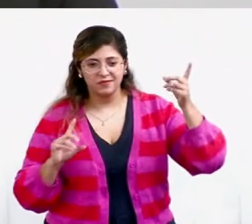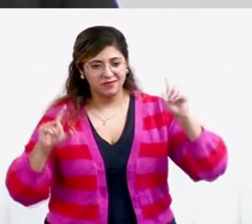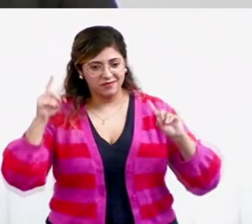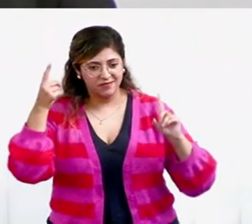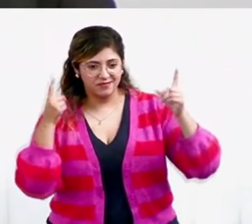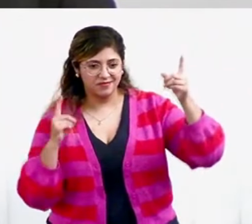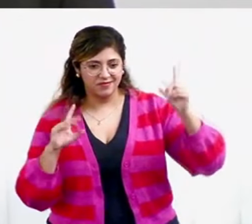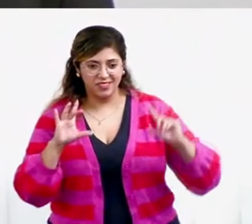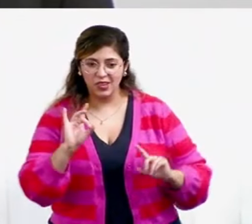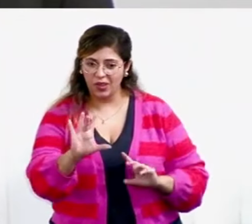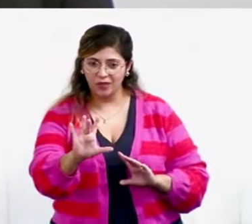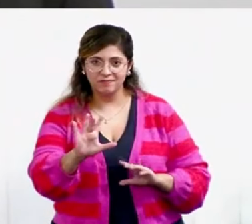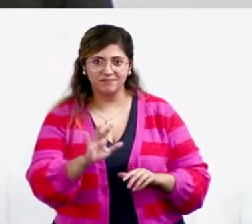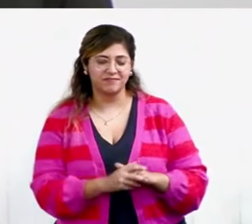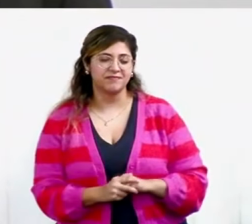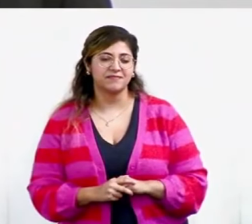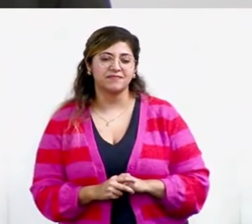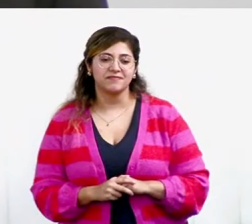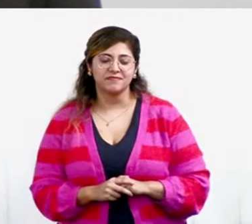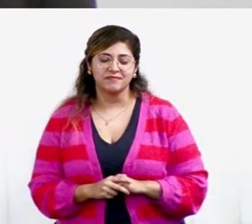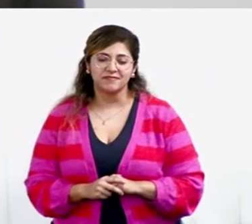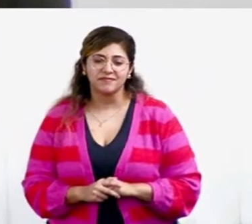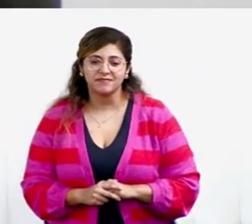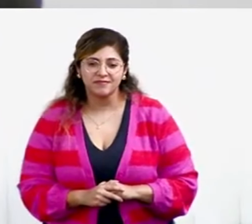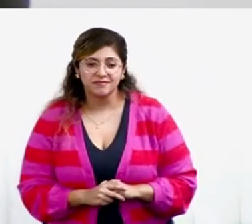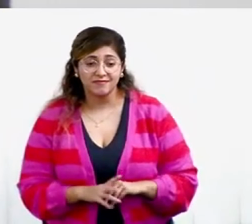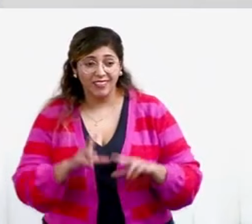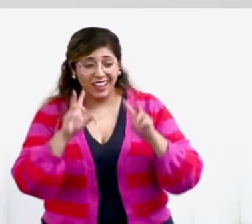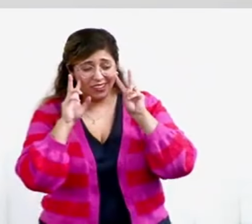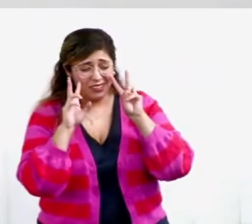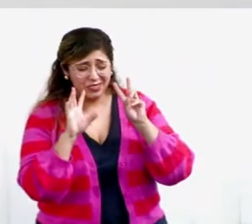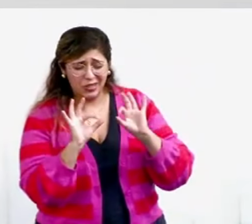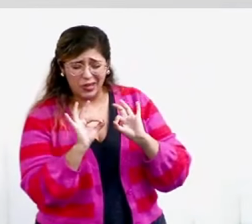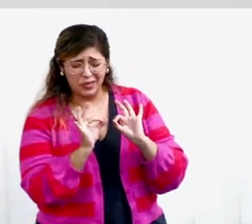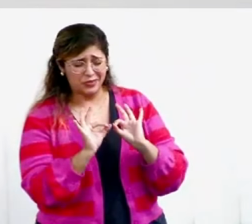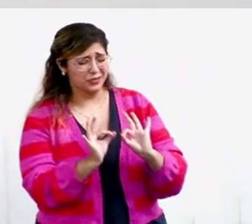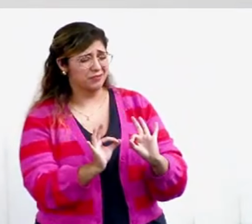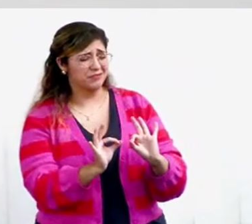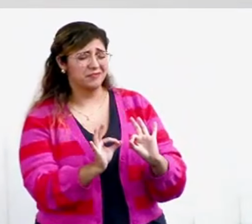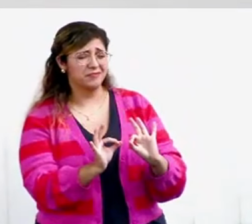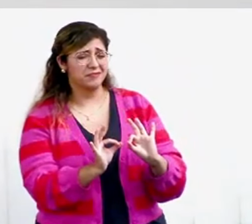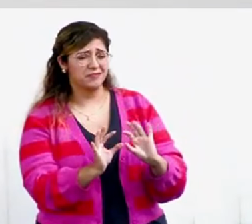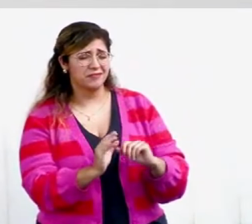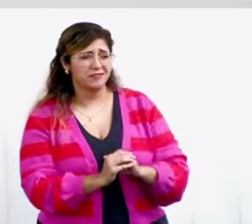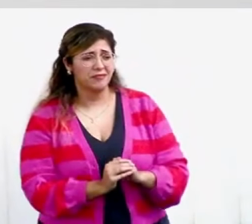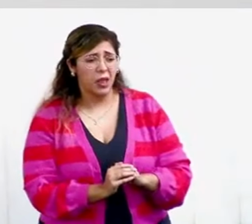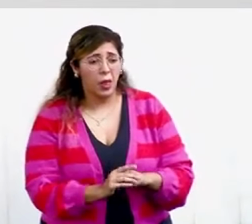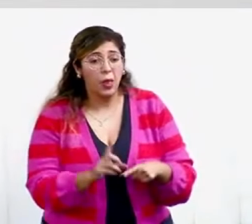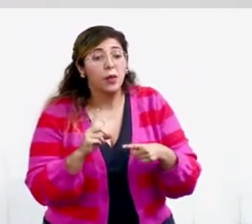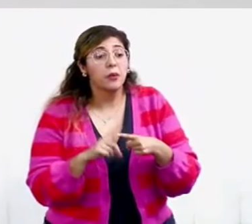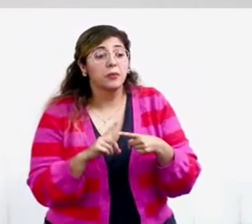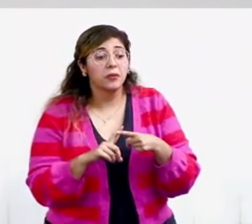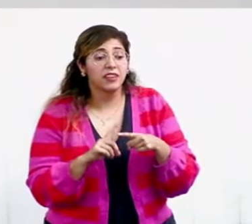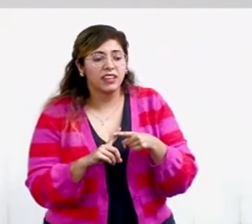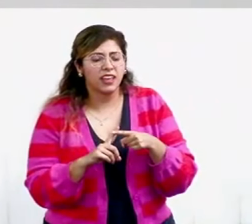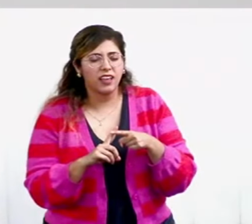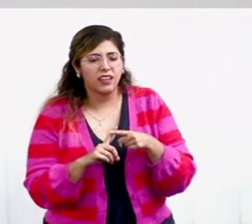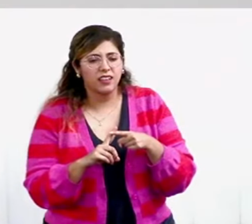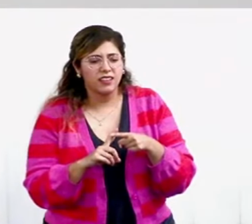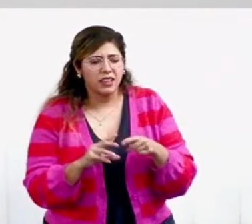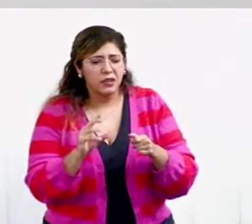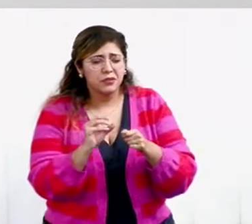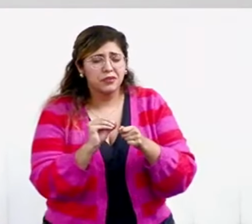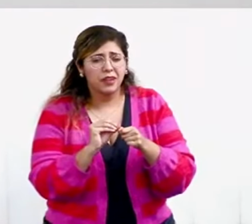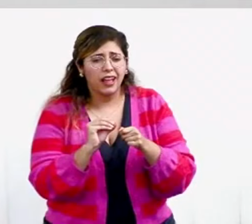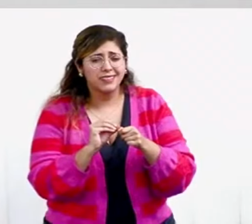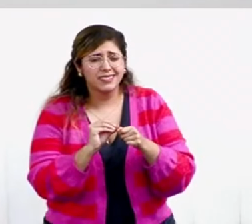de reprovação, ou assim deve ser. Por que as pessoas se vestem tão mal? Por que as pessoas